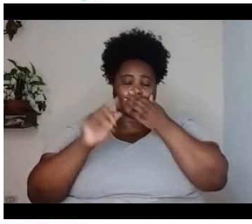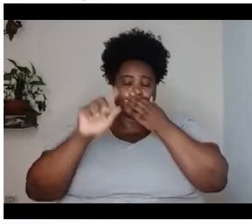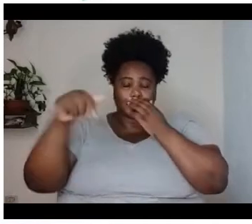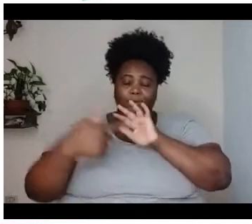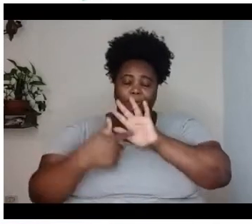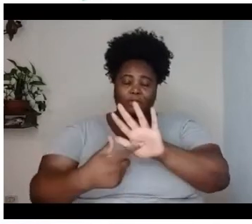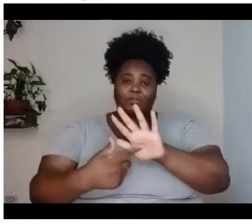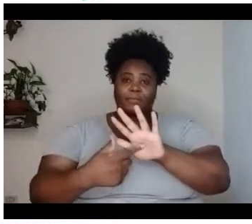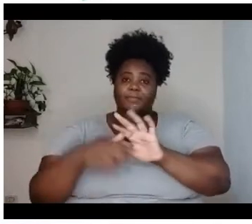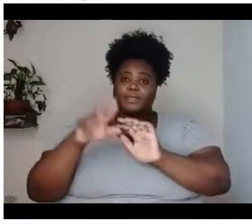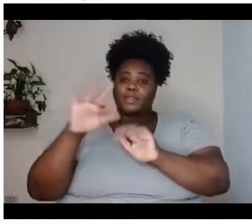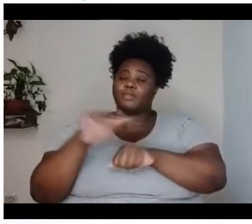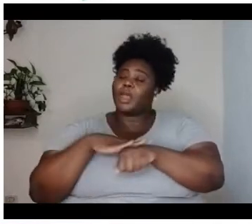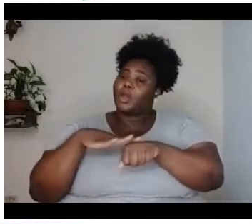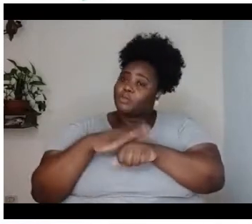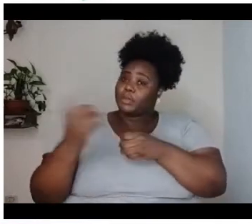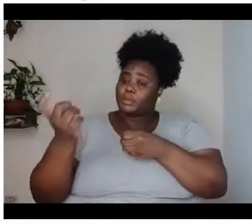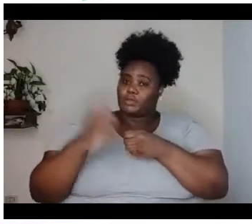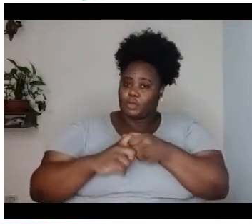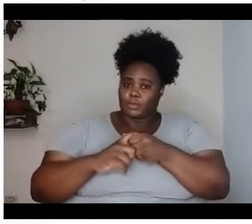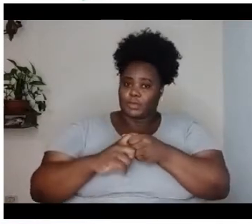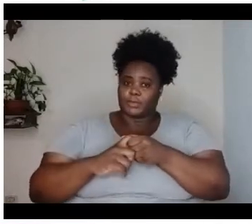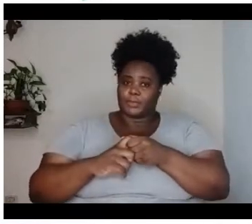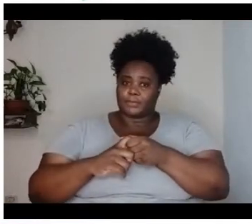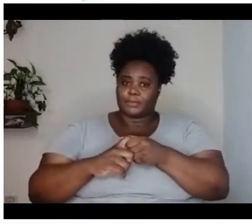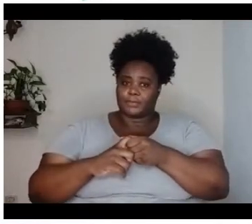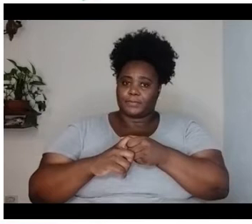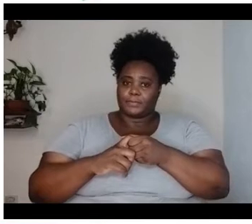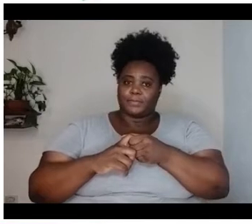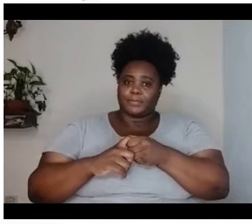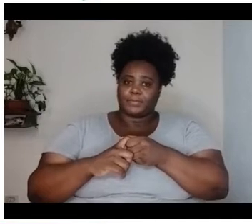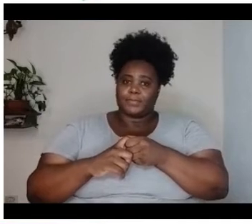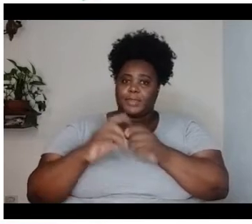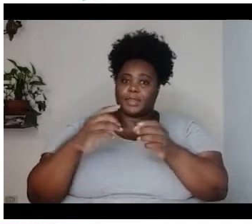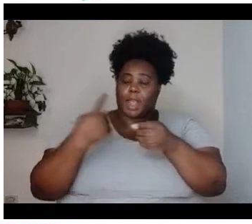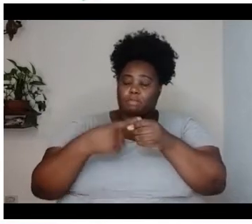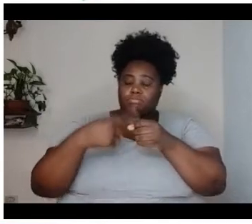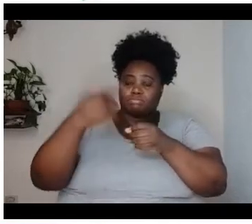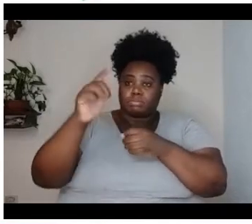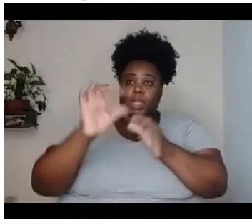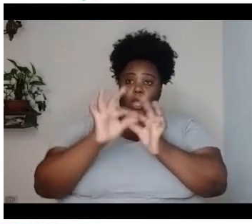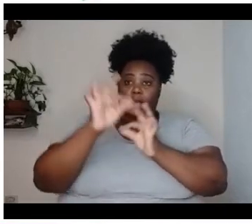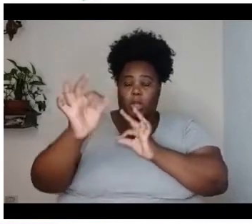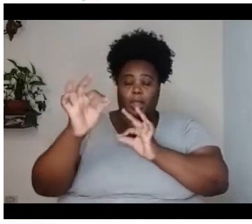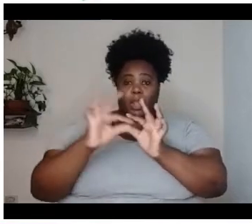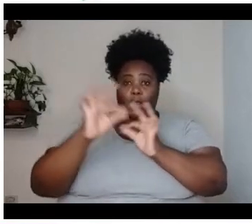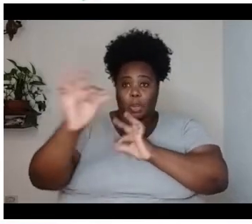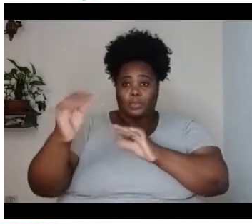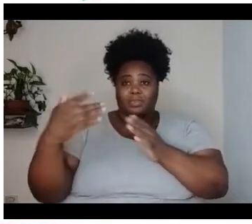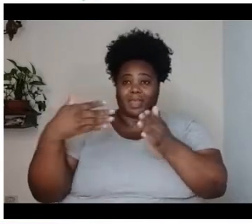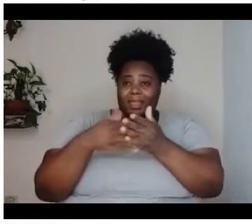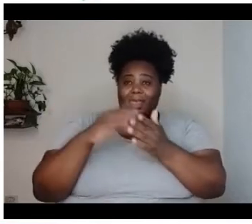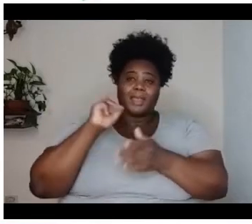gente ia conversando no caminho de volta, né? Porque Brumadinho é um chão assim até BH. E tinha algo